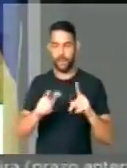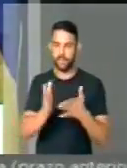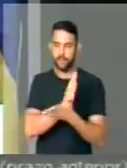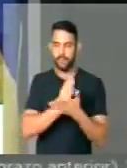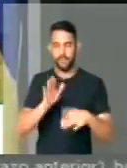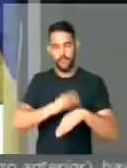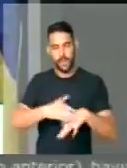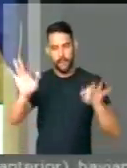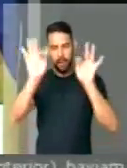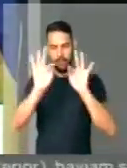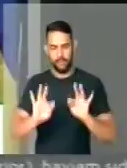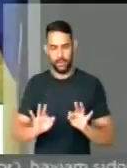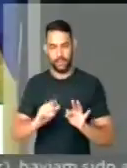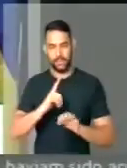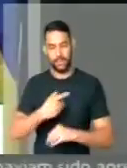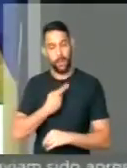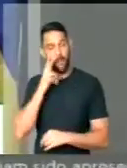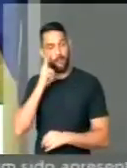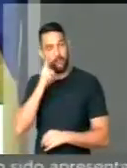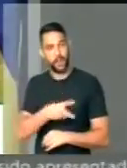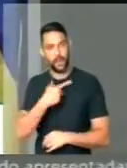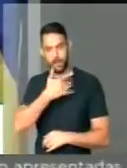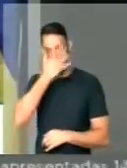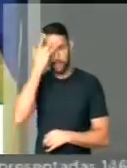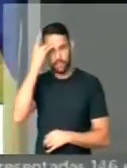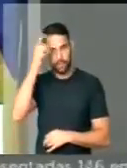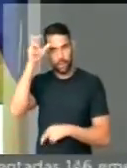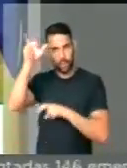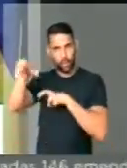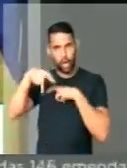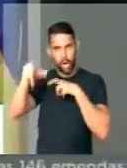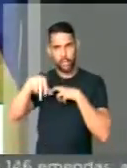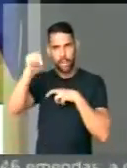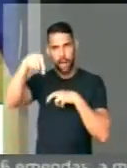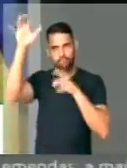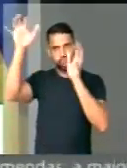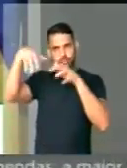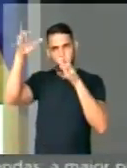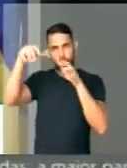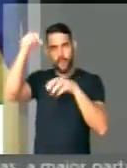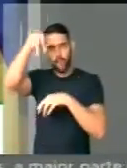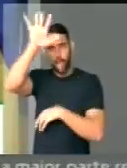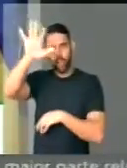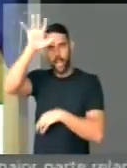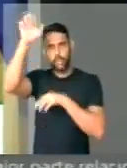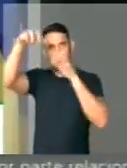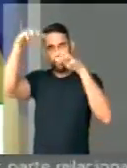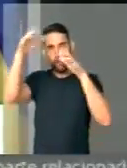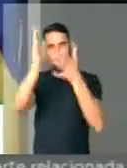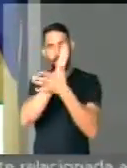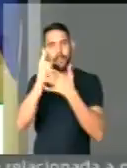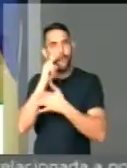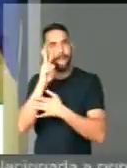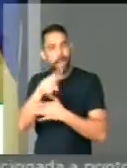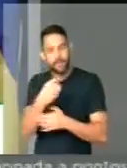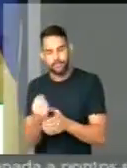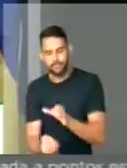fique mais feliz ainda em ver o sertão com chuva e o agricultor podendo ver na sua